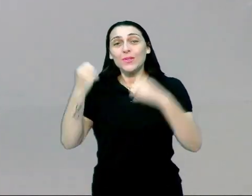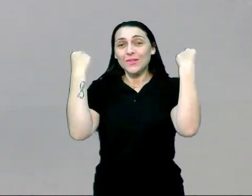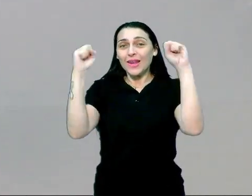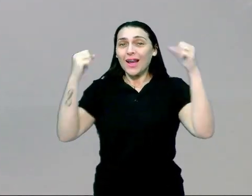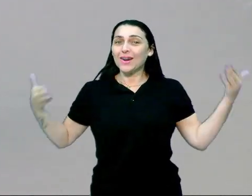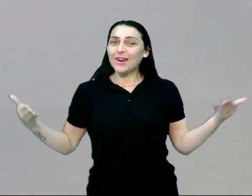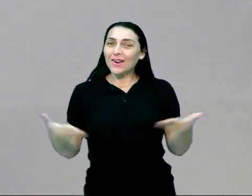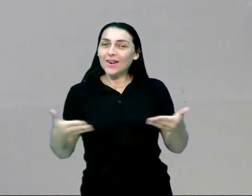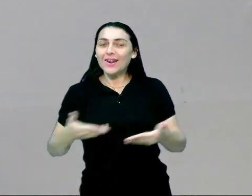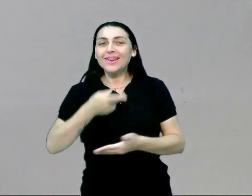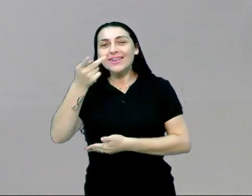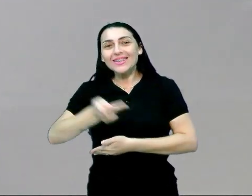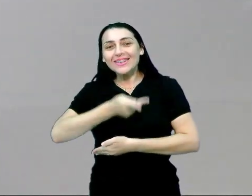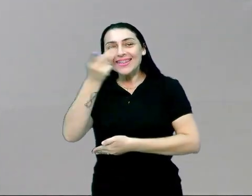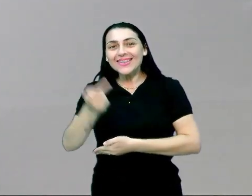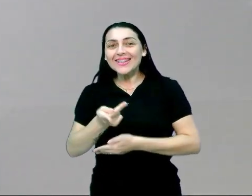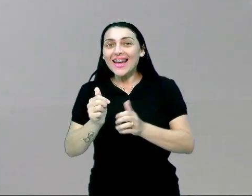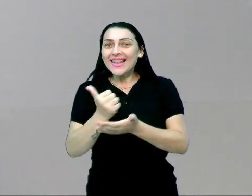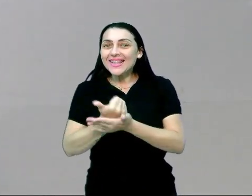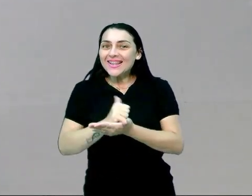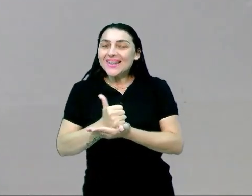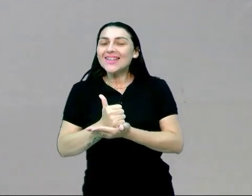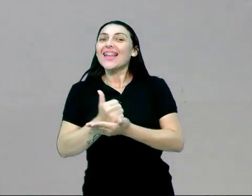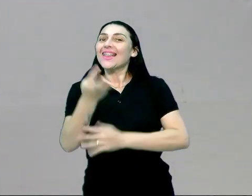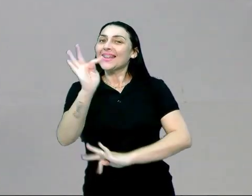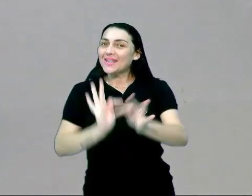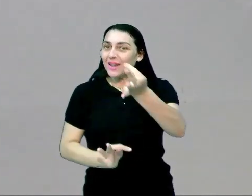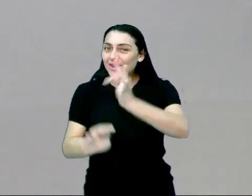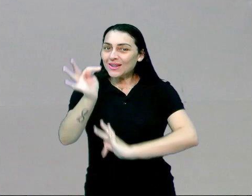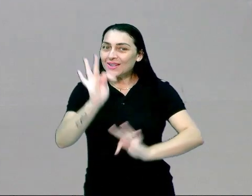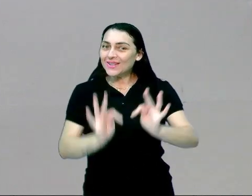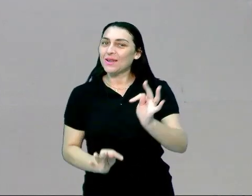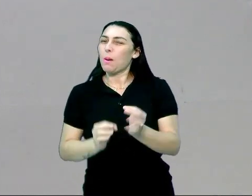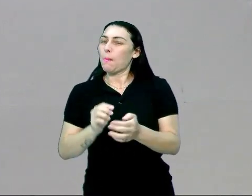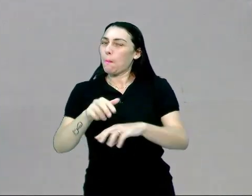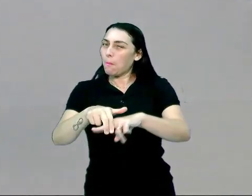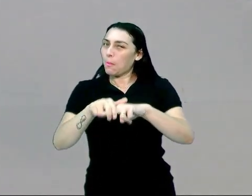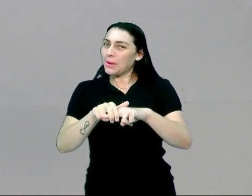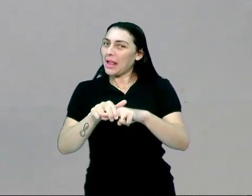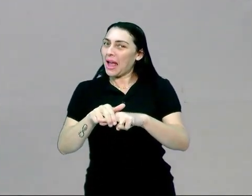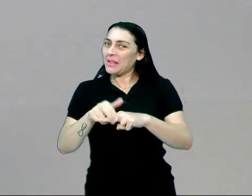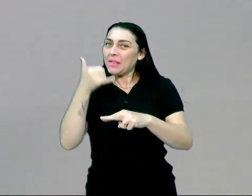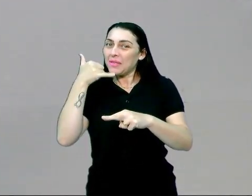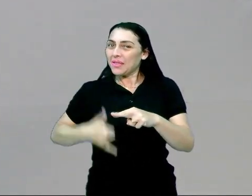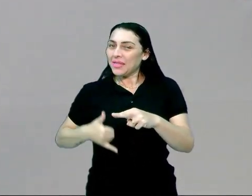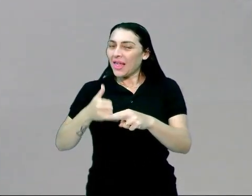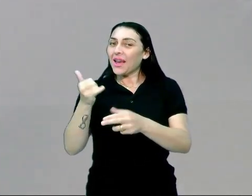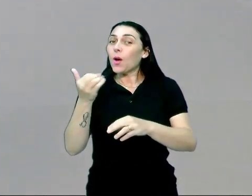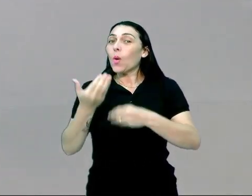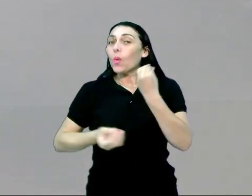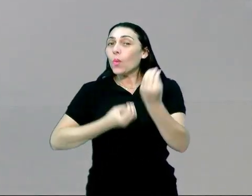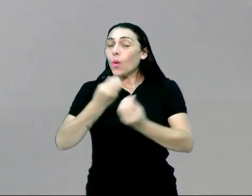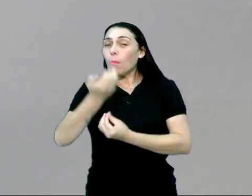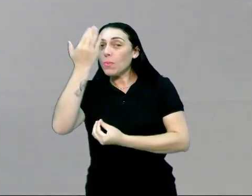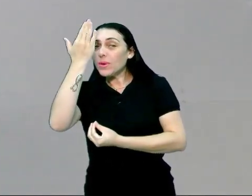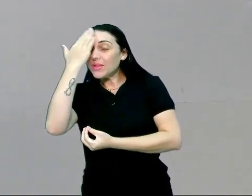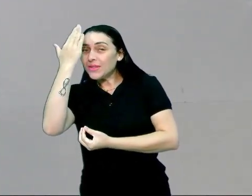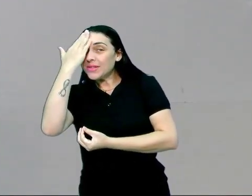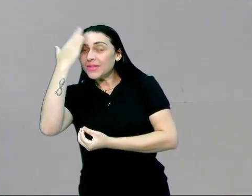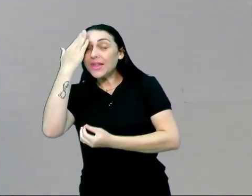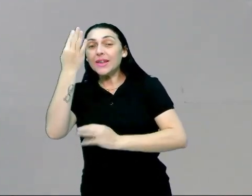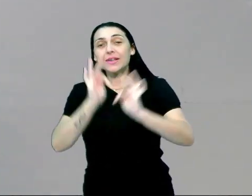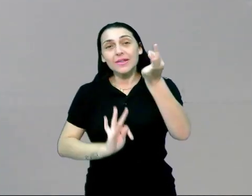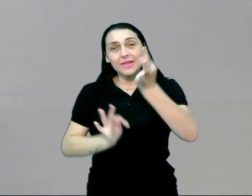e agora a gente vai falar de jogos e suas tecnologias. Por isso que a gente está aqui já envolvido na dinâmica de como entender que